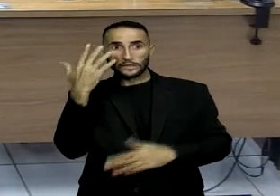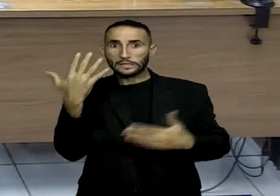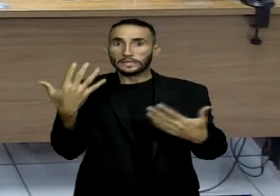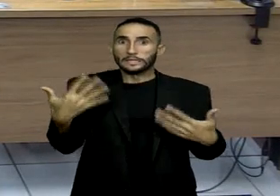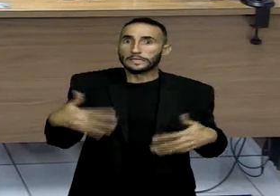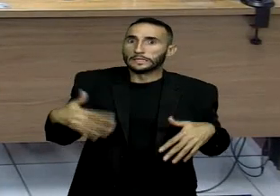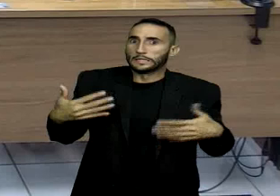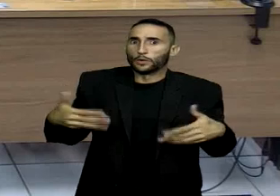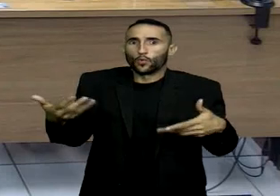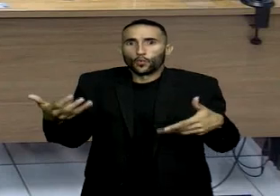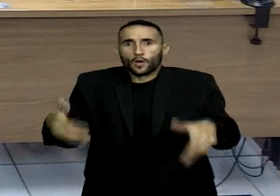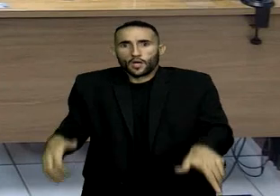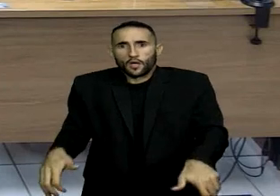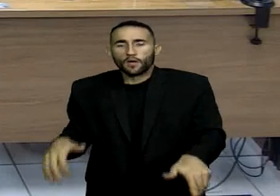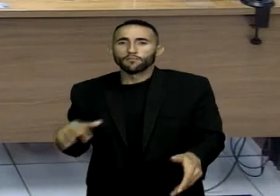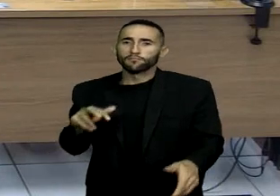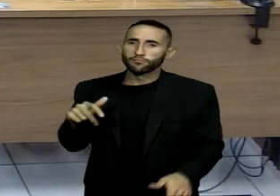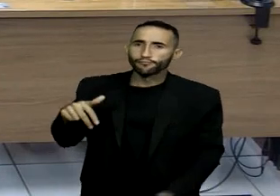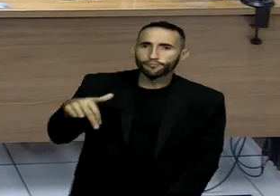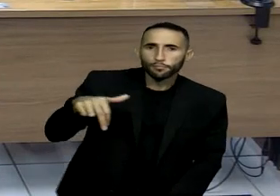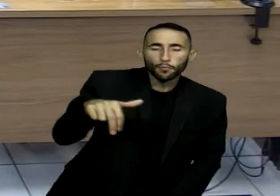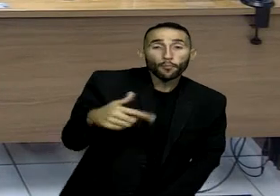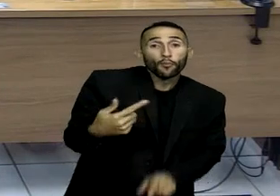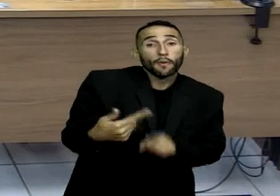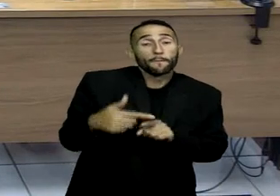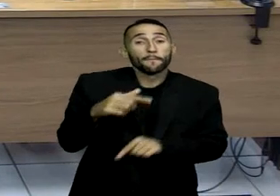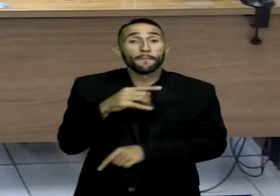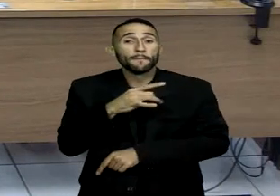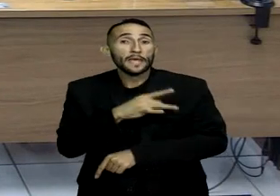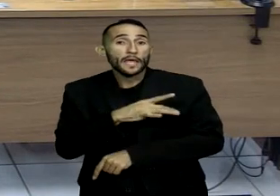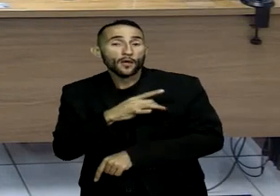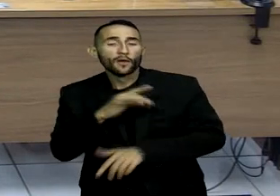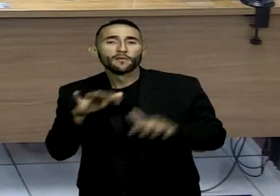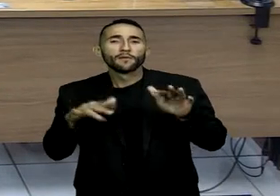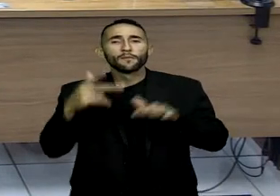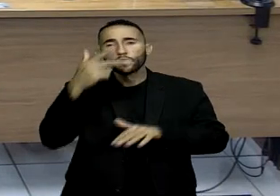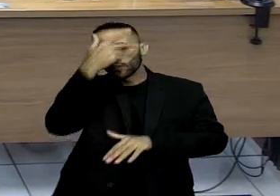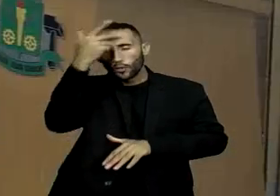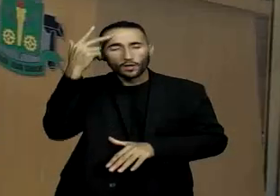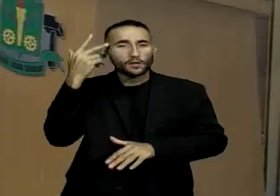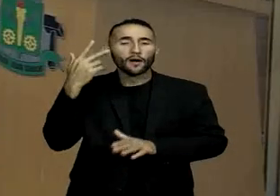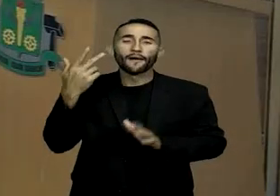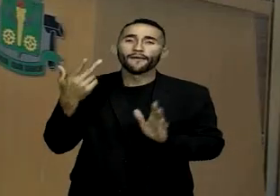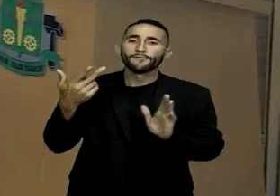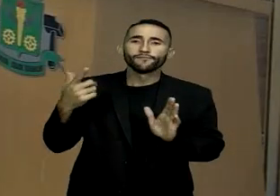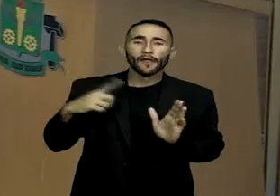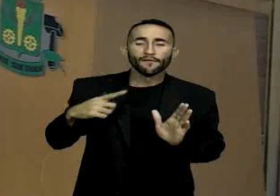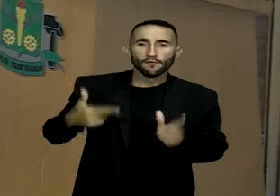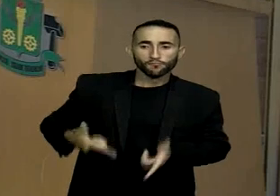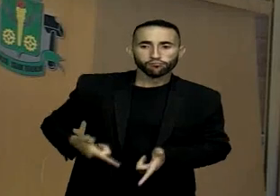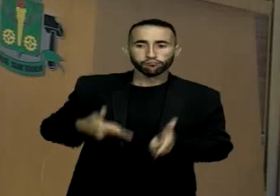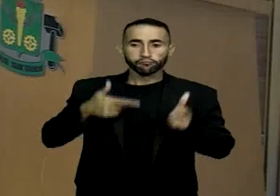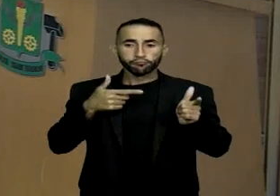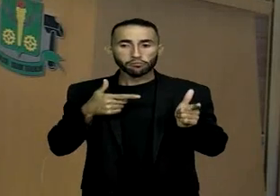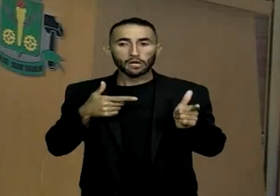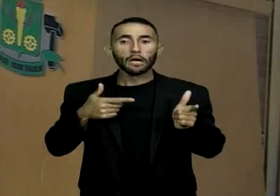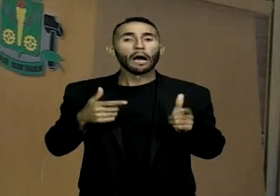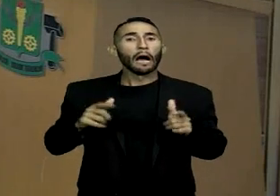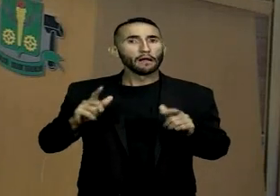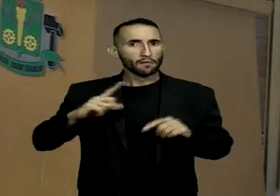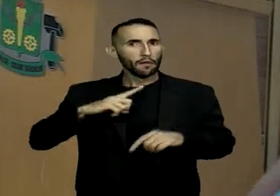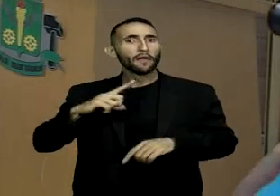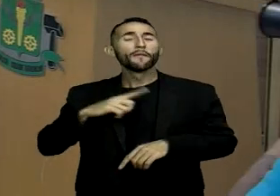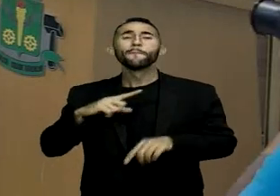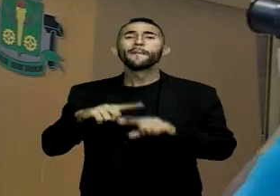lugar. Mulheres eram assaltadas, ou passavam por um furto, ou por um constrangimento de ter alguém escondido. E